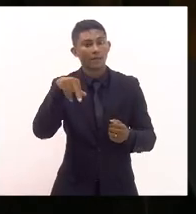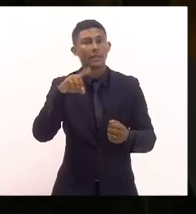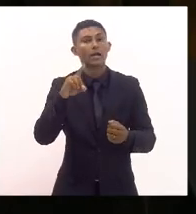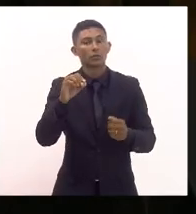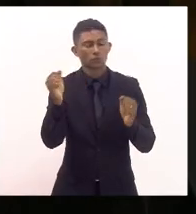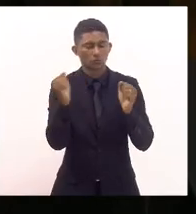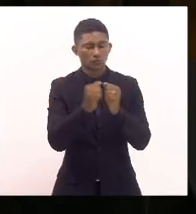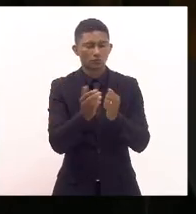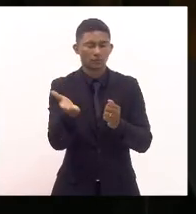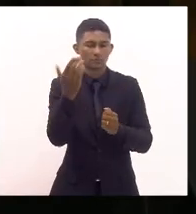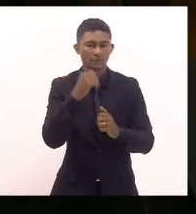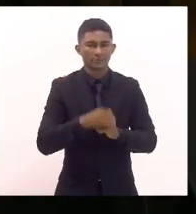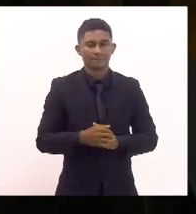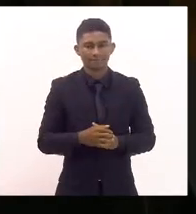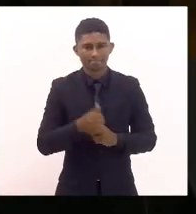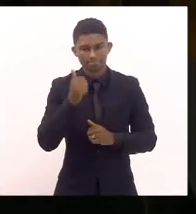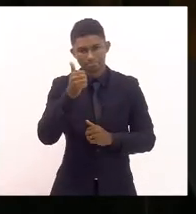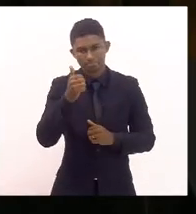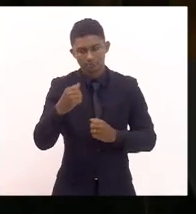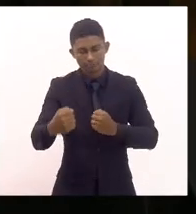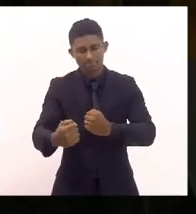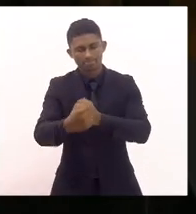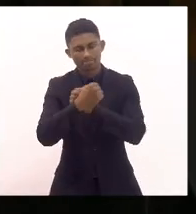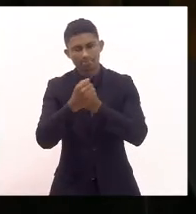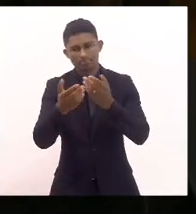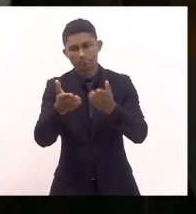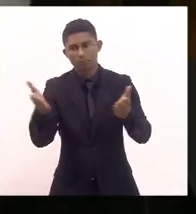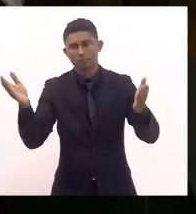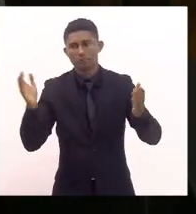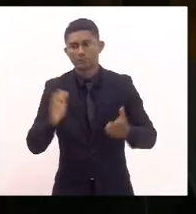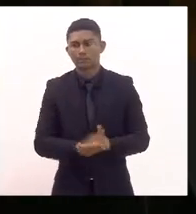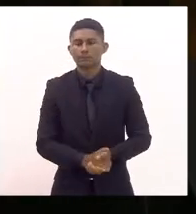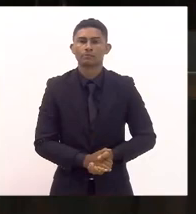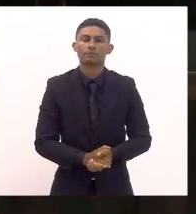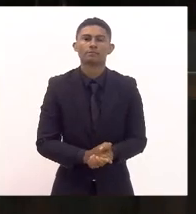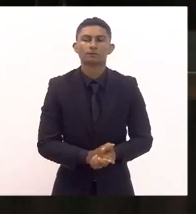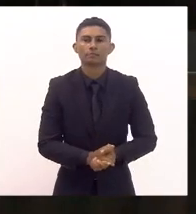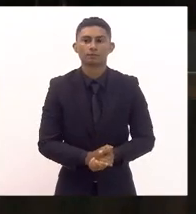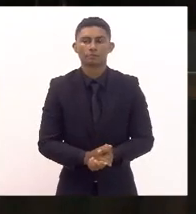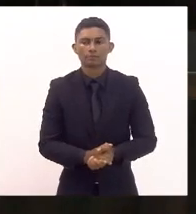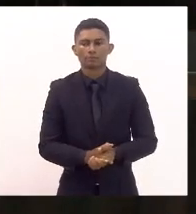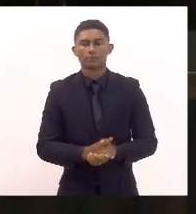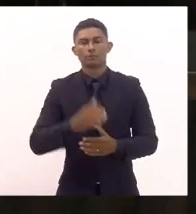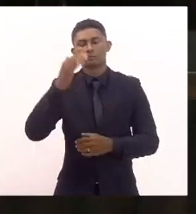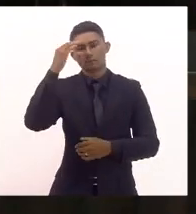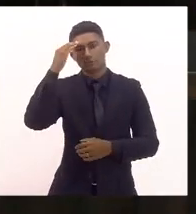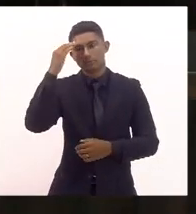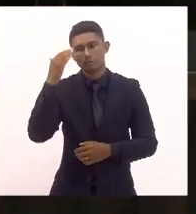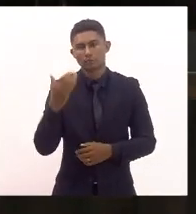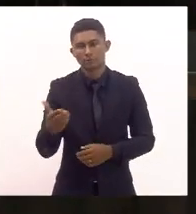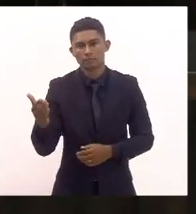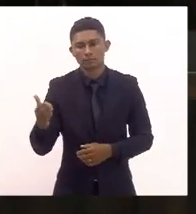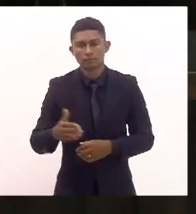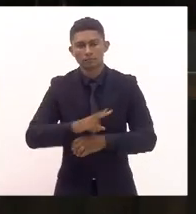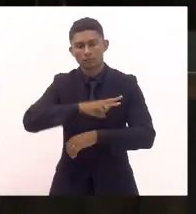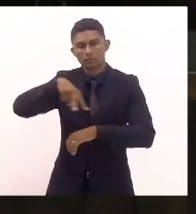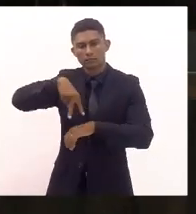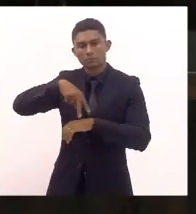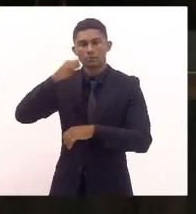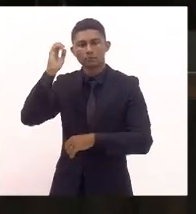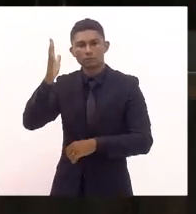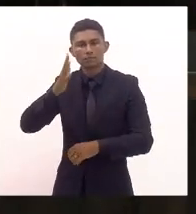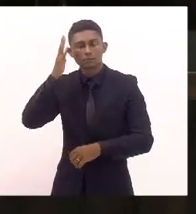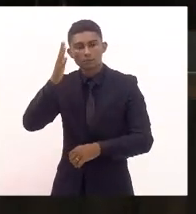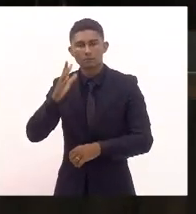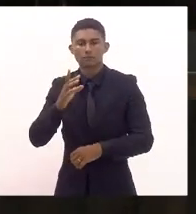tauari contamos contigo um abraço grande a todos e obrigado Deputado Eurico próximo orador